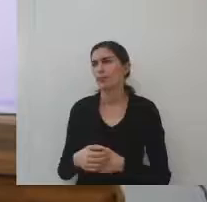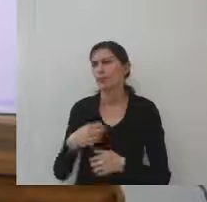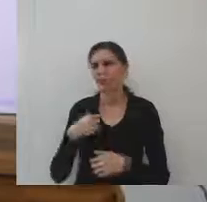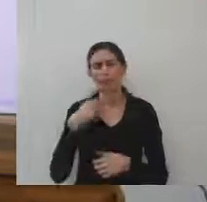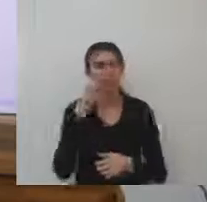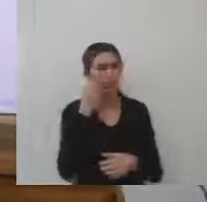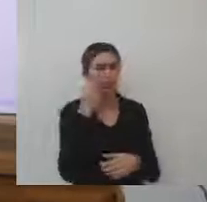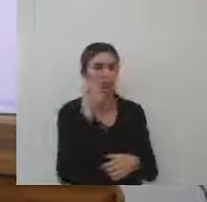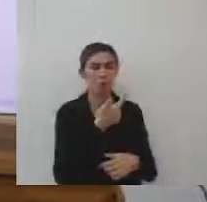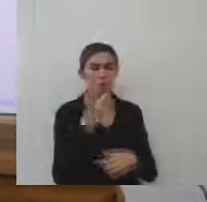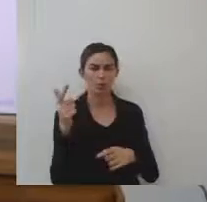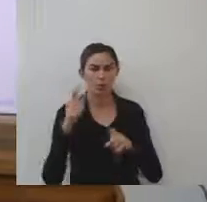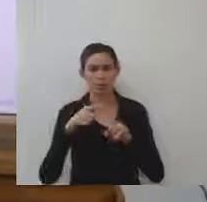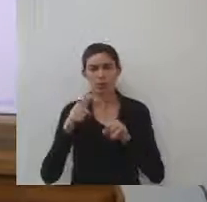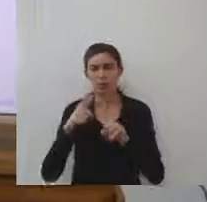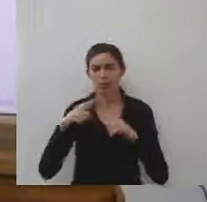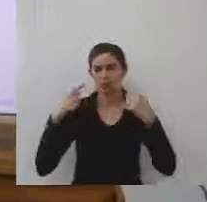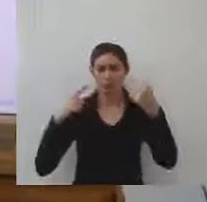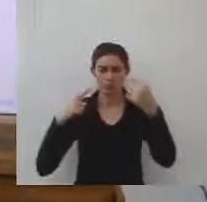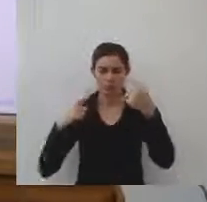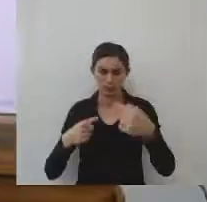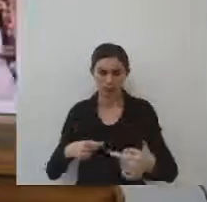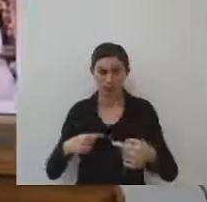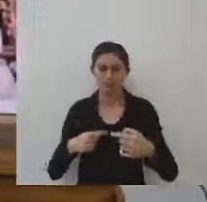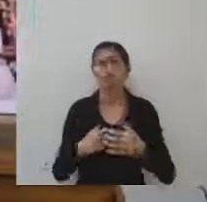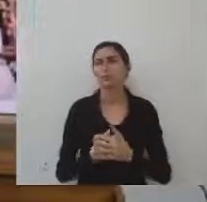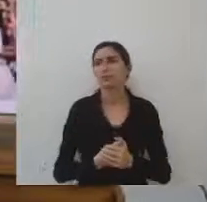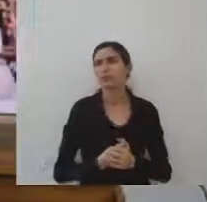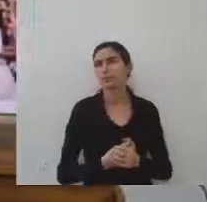Vamos ver outros tipos de competição.